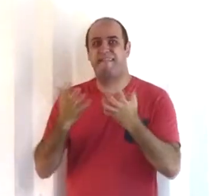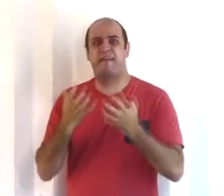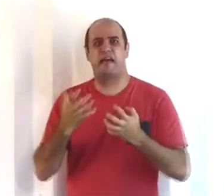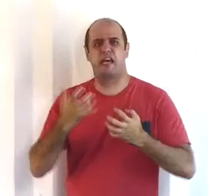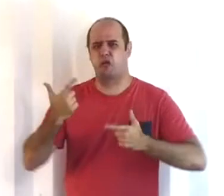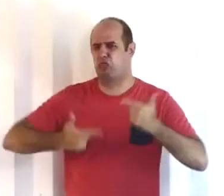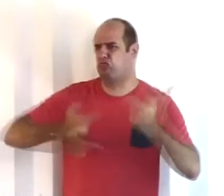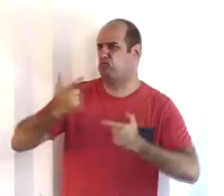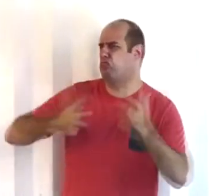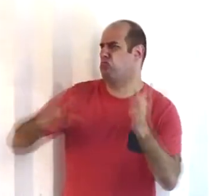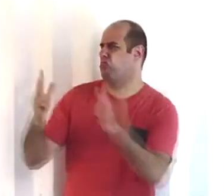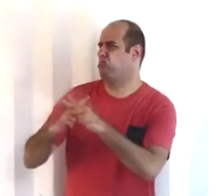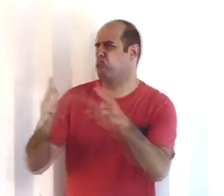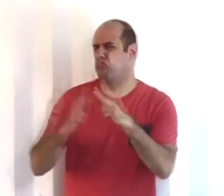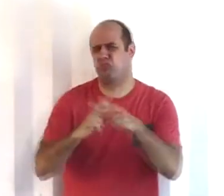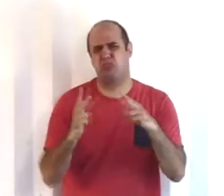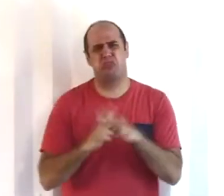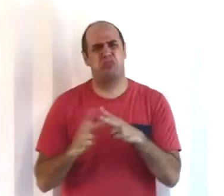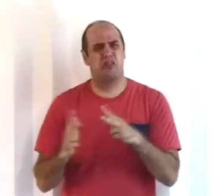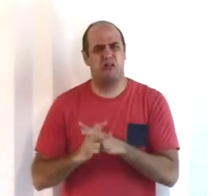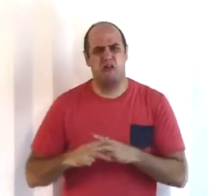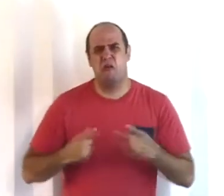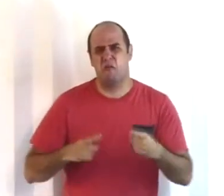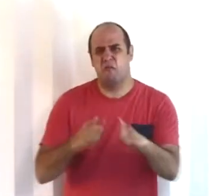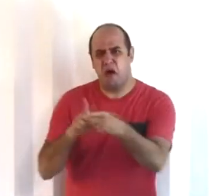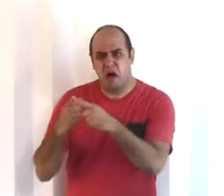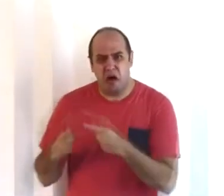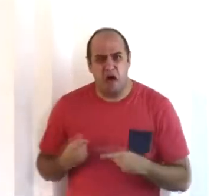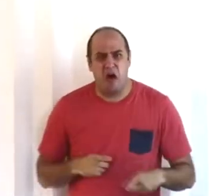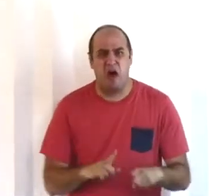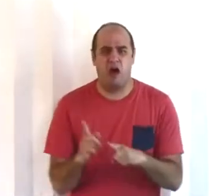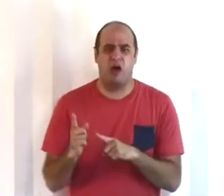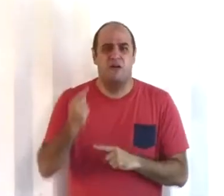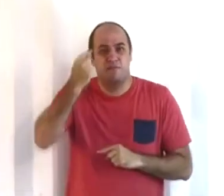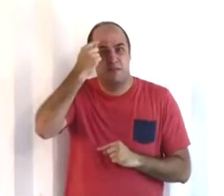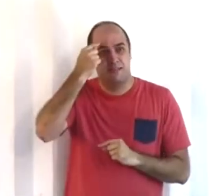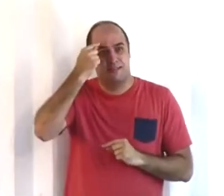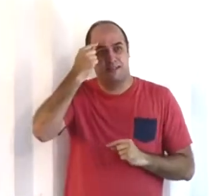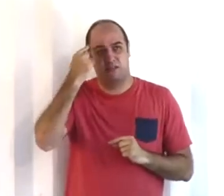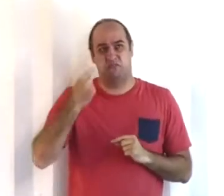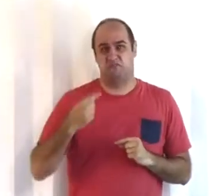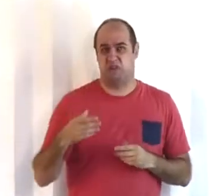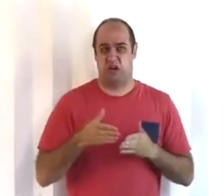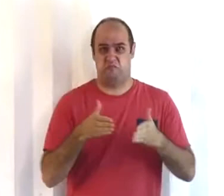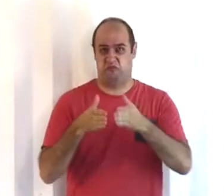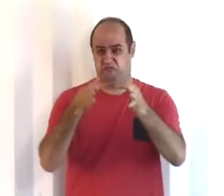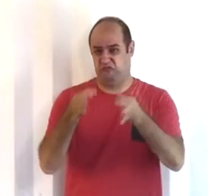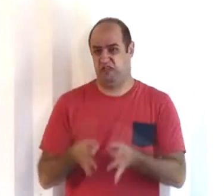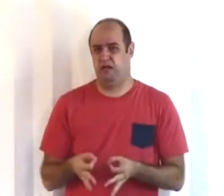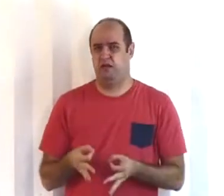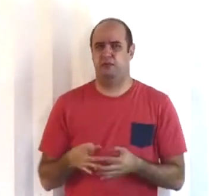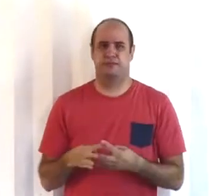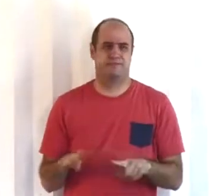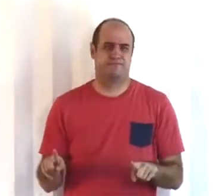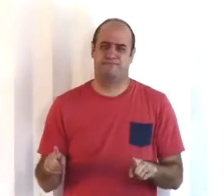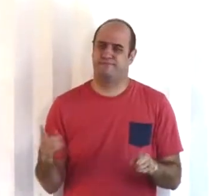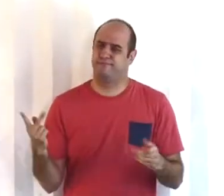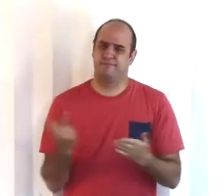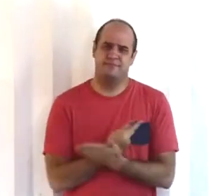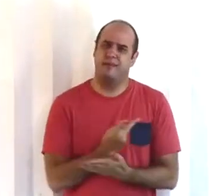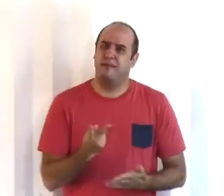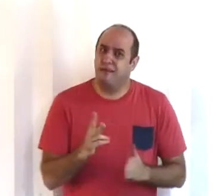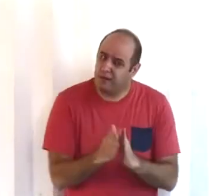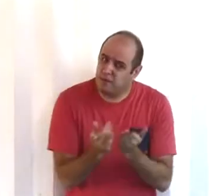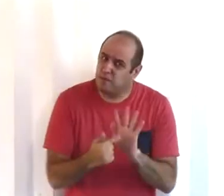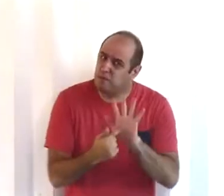muitas guerras, com muitas pessoas, pensando que dessa forma andarão nos caminhos do Senhor. Parece que a palavra de Deus diz que não,